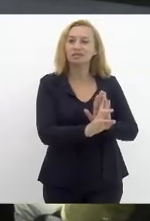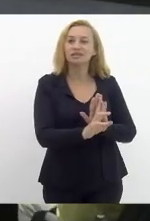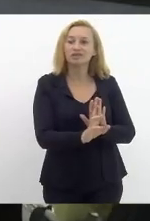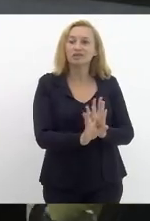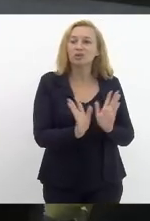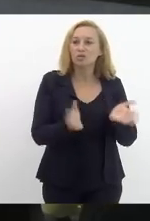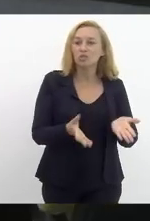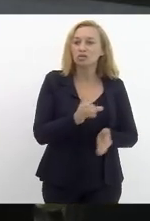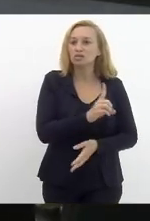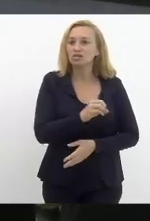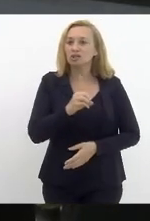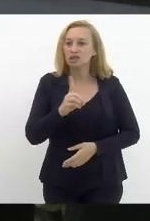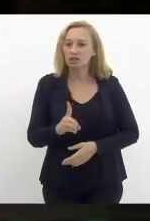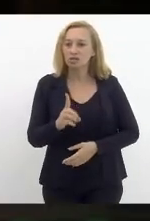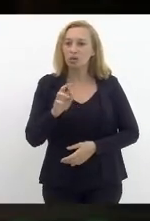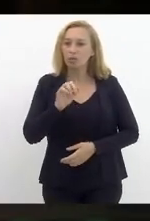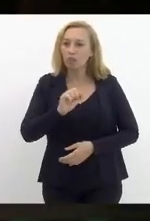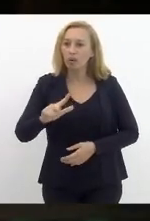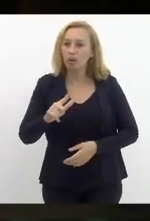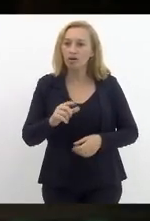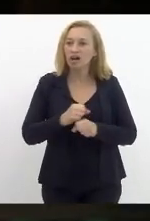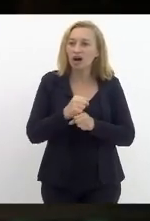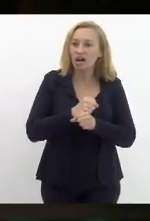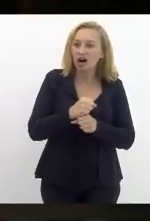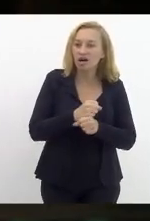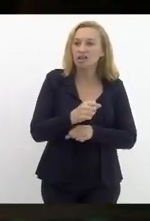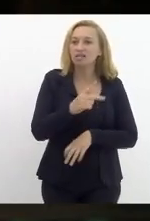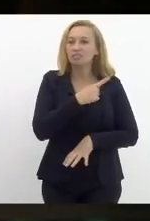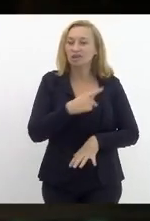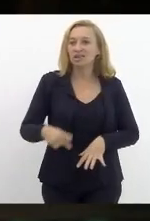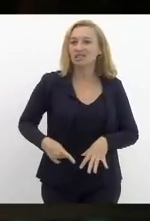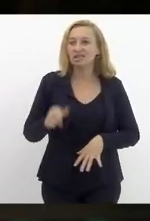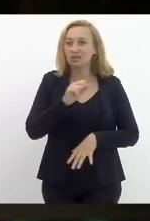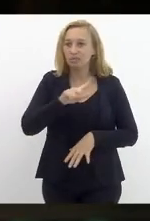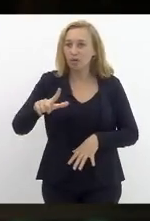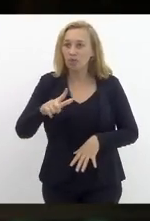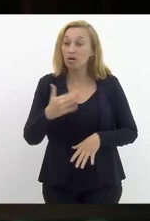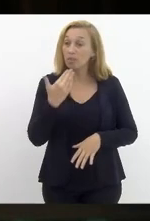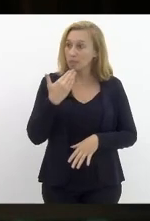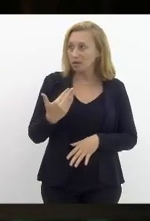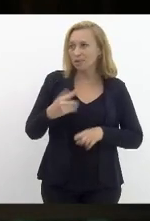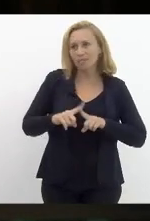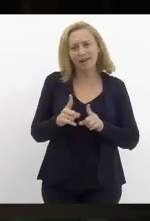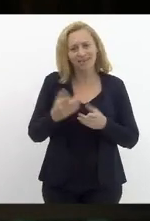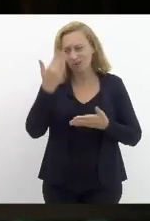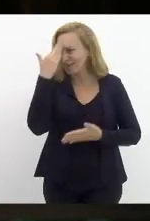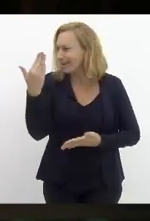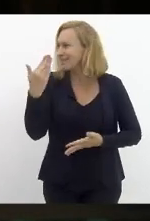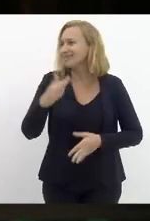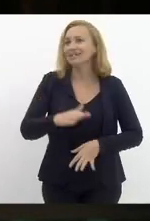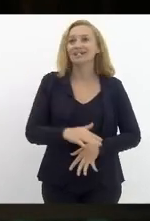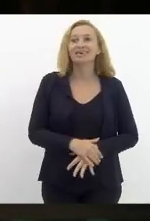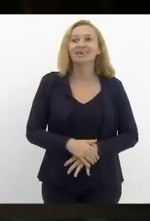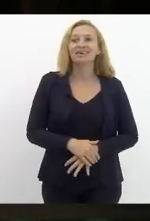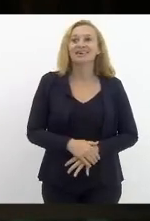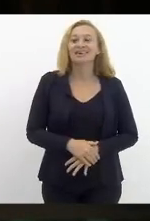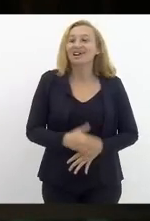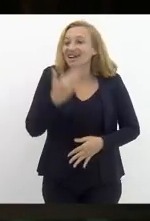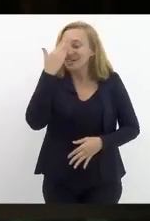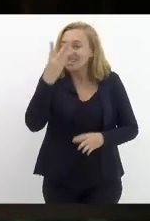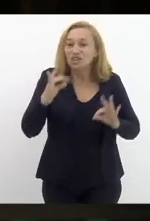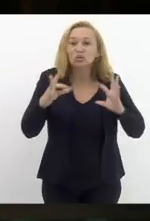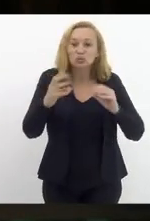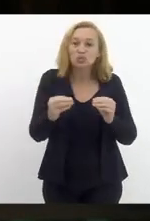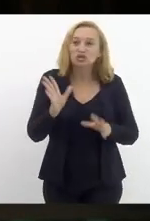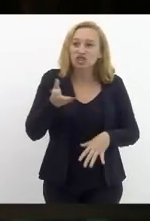como diretor da Copol, mas foi por muitos anos presidente do Sindipol. Eu ia pedir, mas agora vou agradecer. Diante de tudo que foi